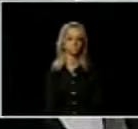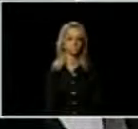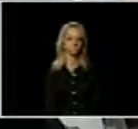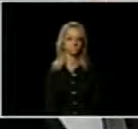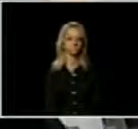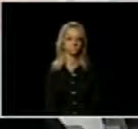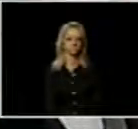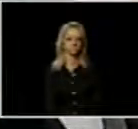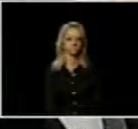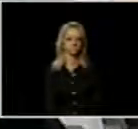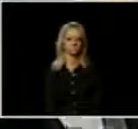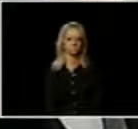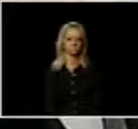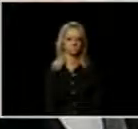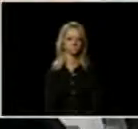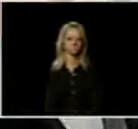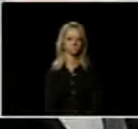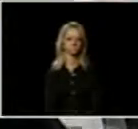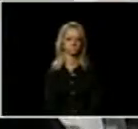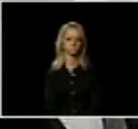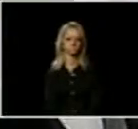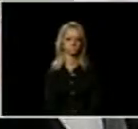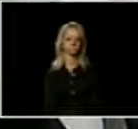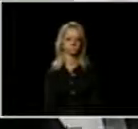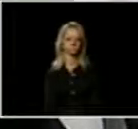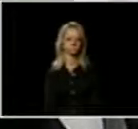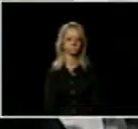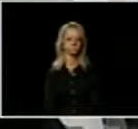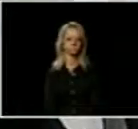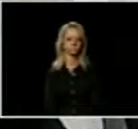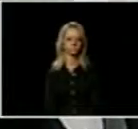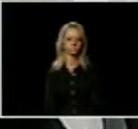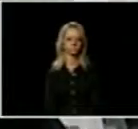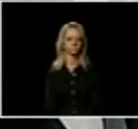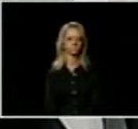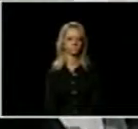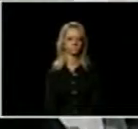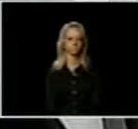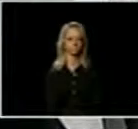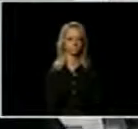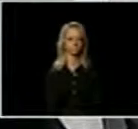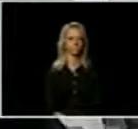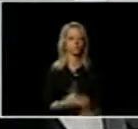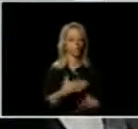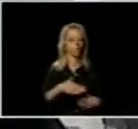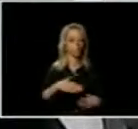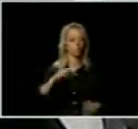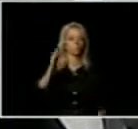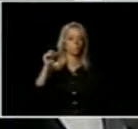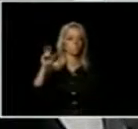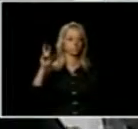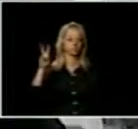maioria do poder aquisitivo do Brasil passa aqui, Carvalho Pinto com a Dutra.